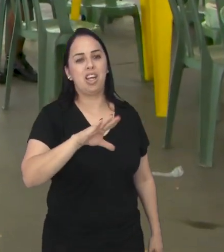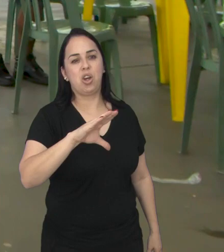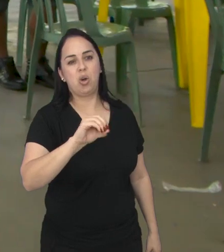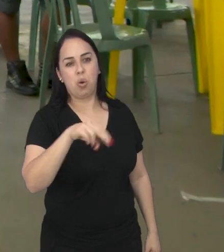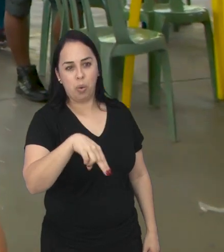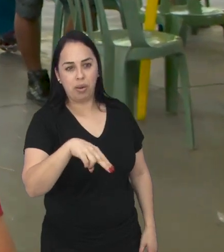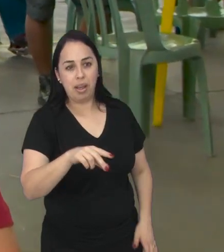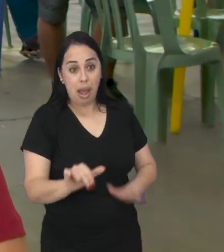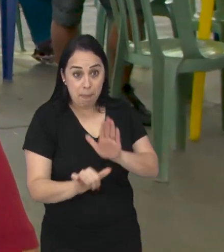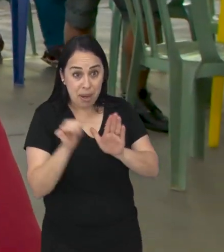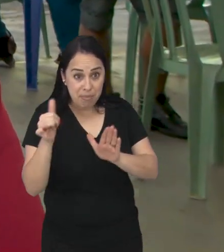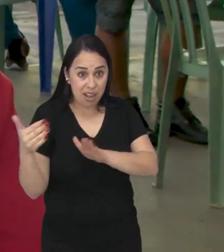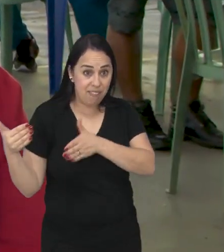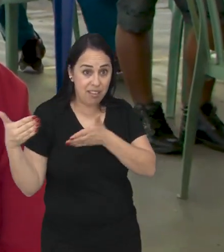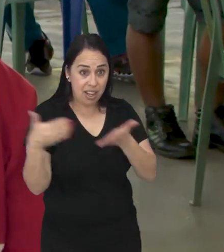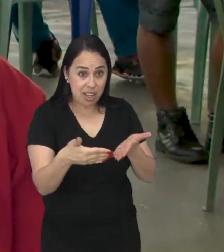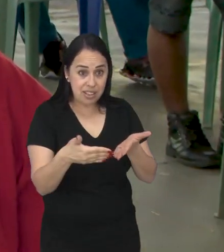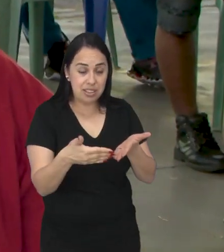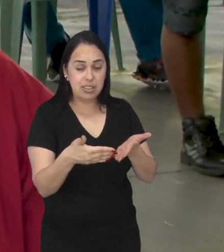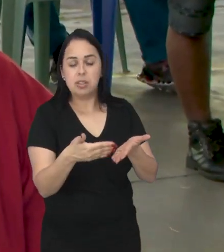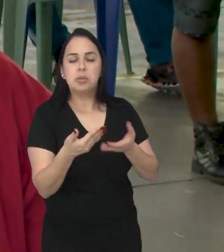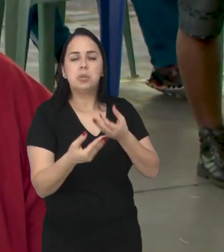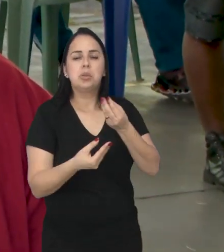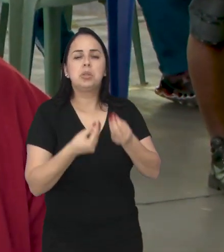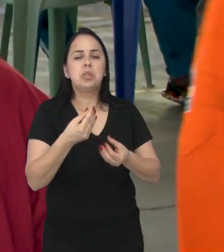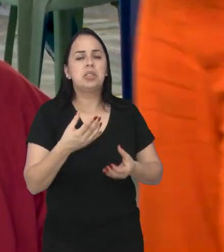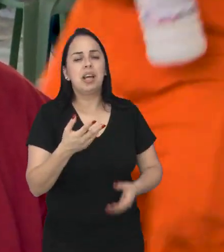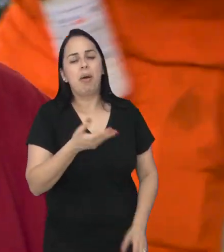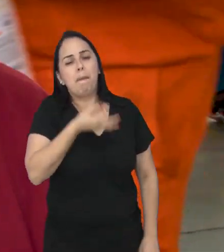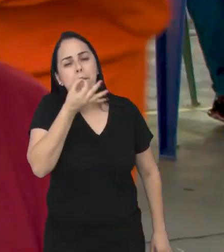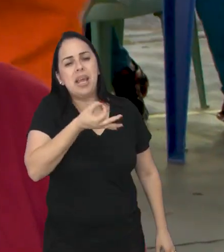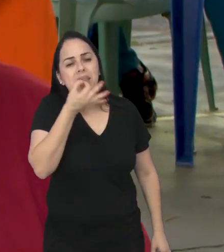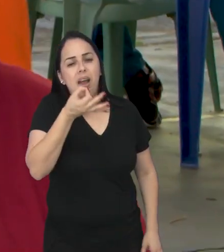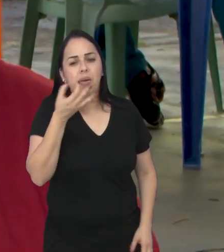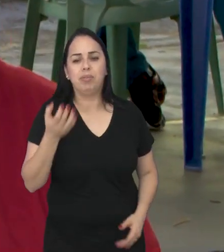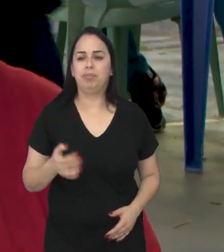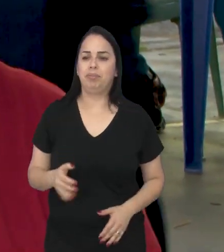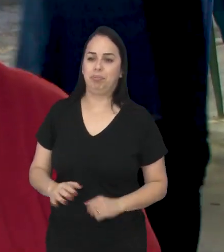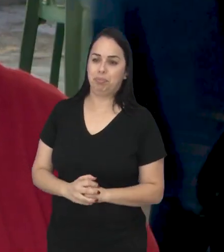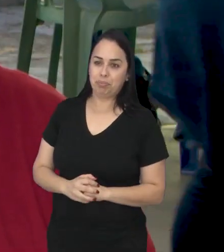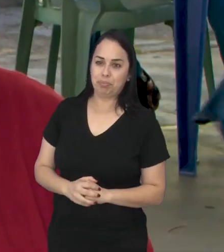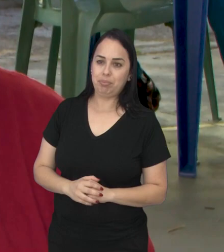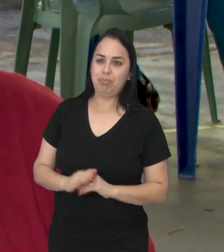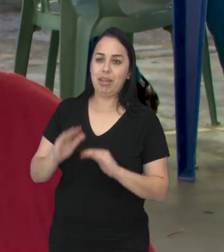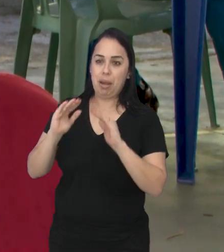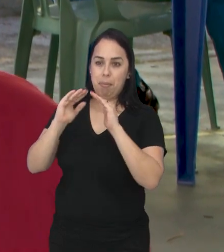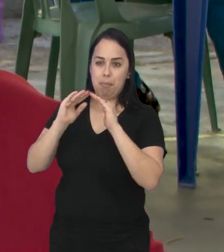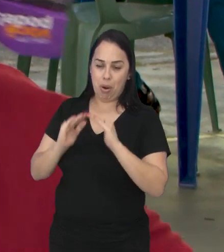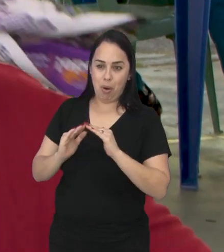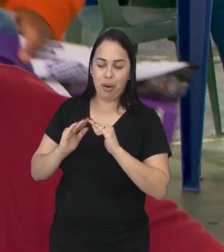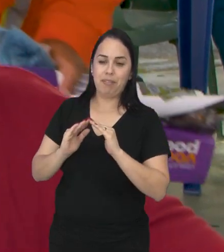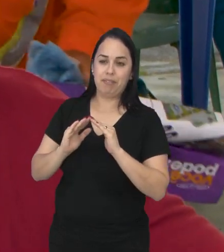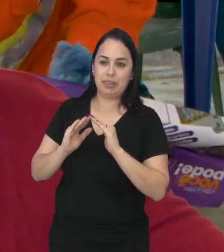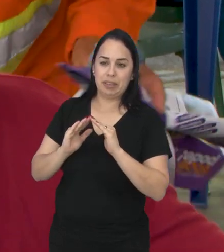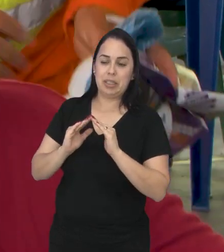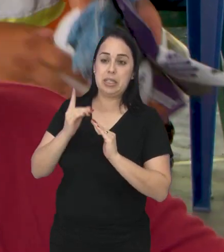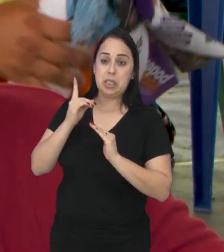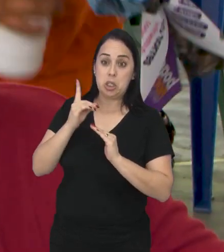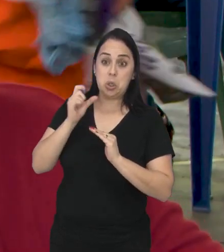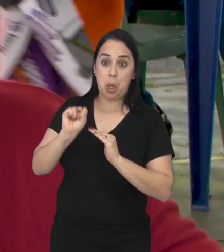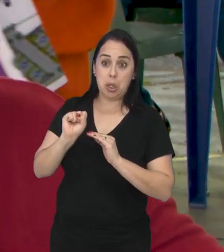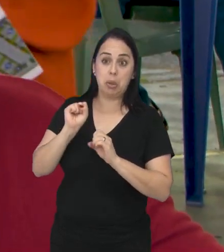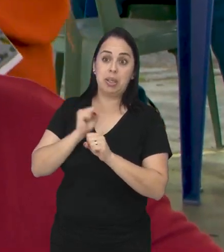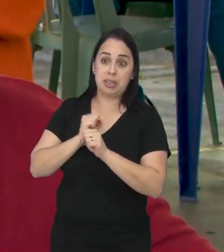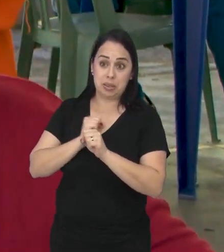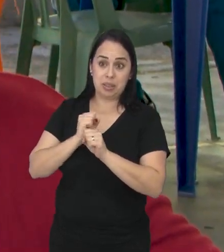nome Michael a primeira vez que você veio como que tá achando da macarronada rapaz eu moro no bairro